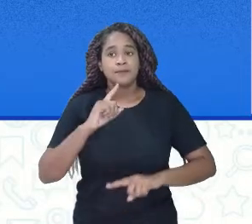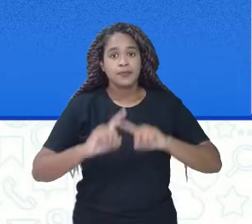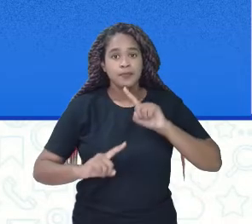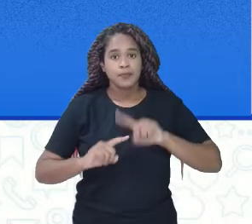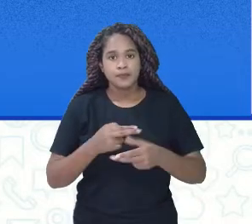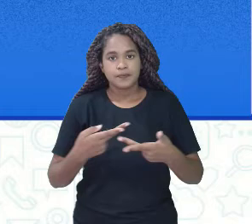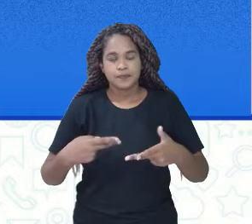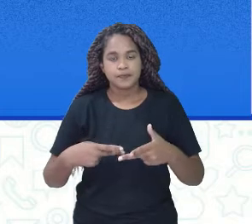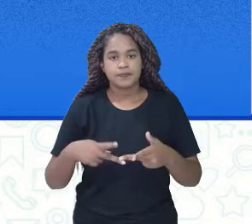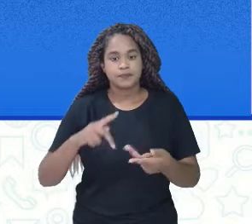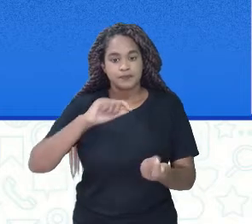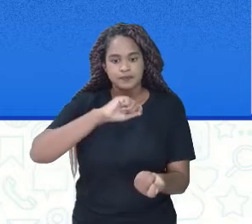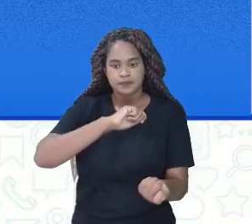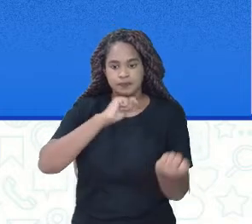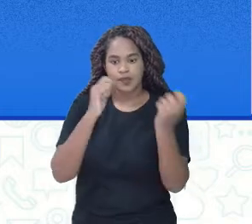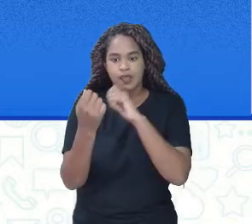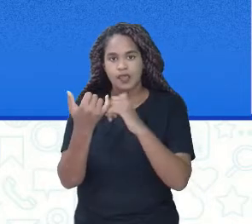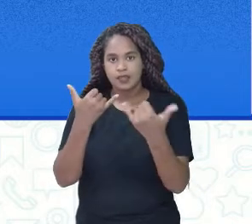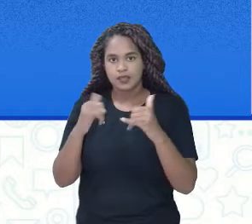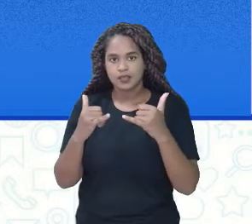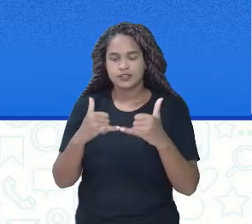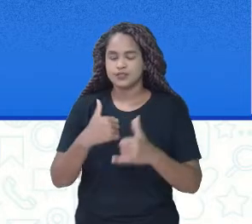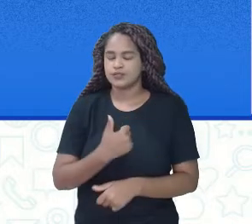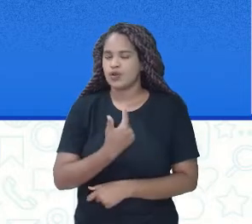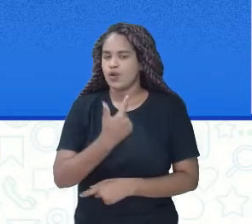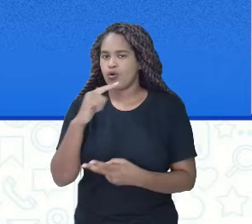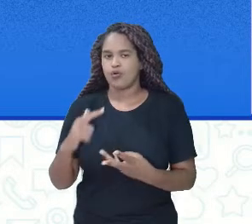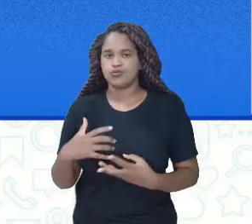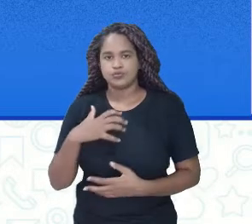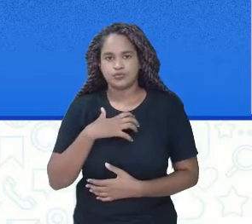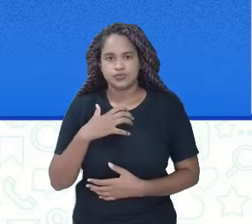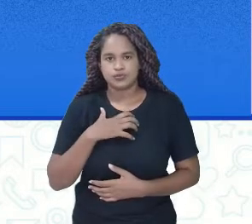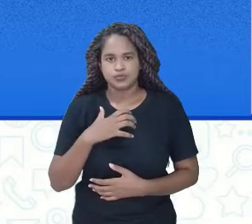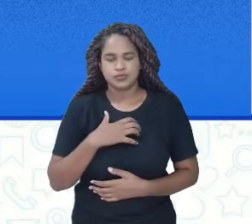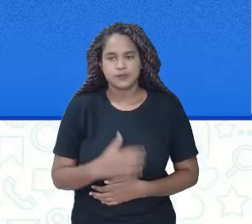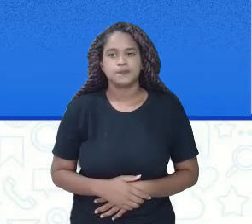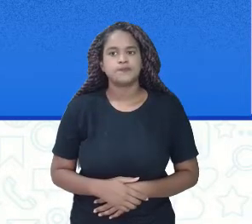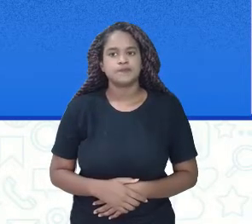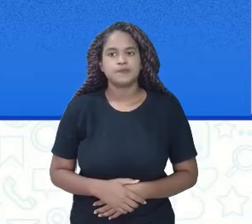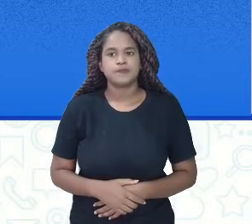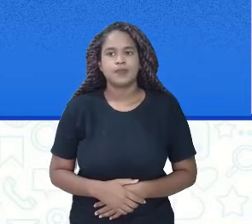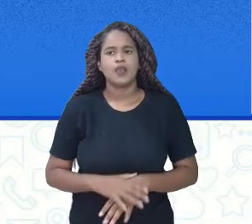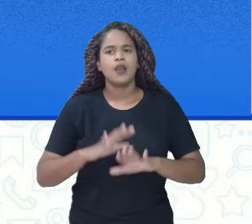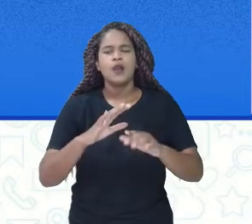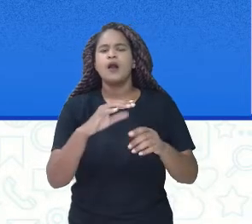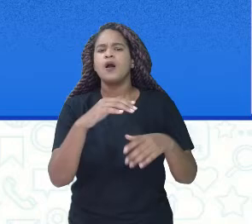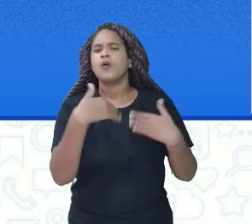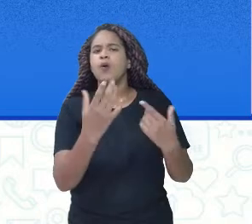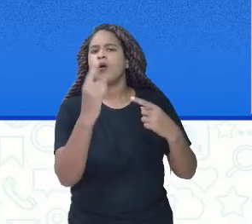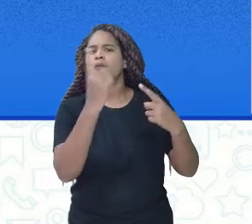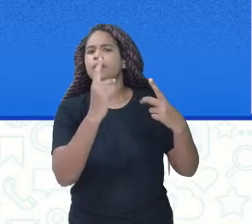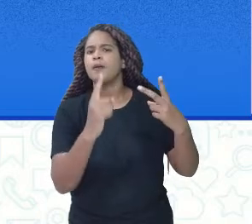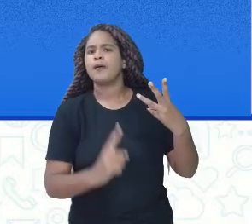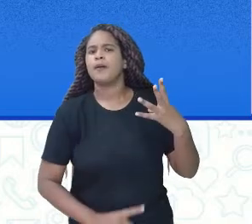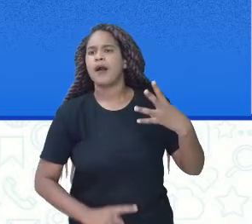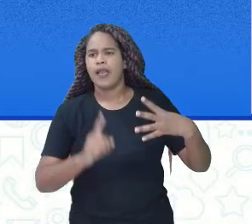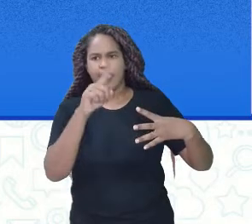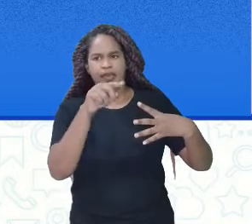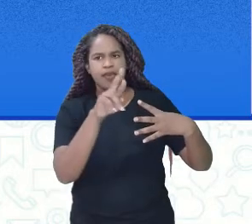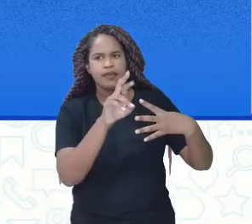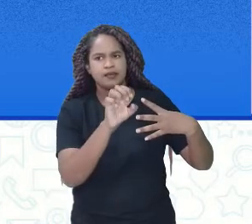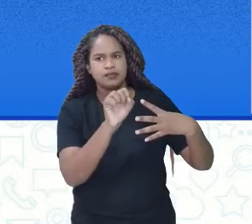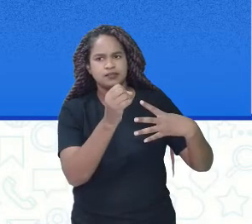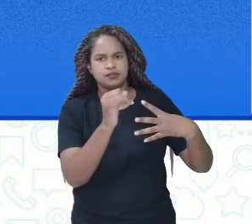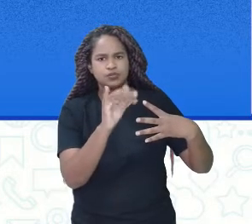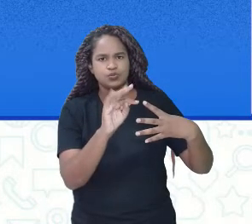energia elétrica em outras formas de energia. Que dispositivos são esses? Será que são os resistores? Será